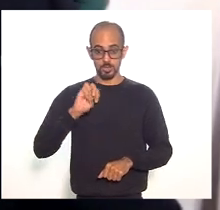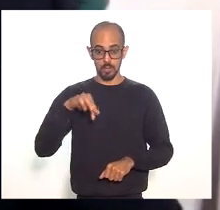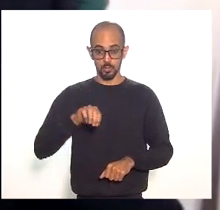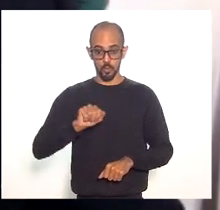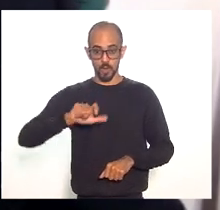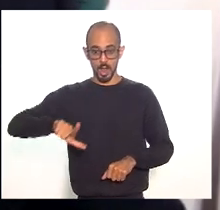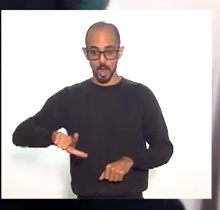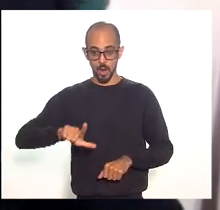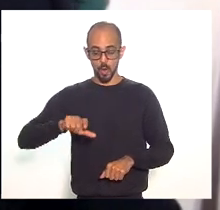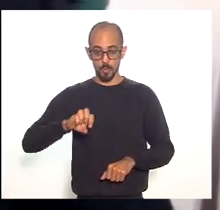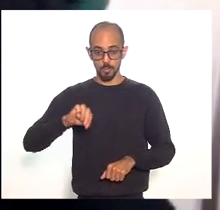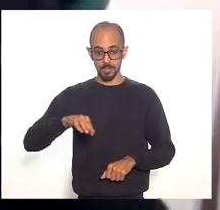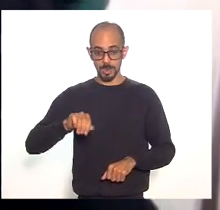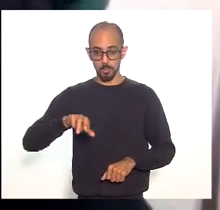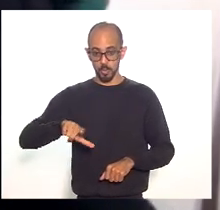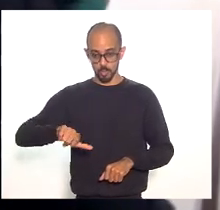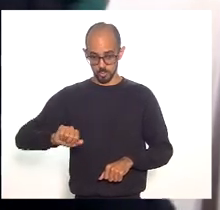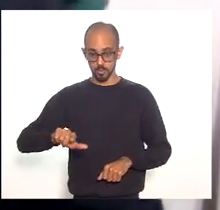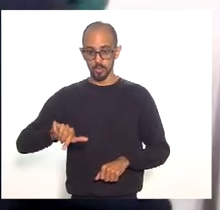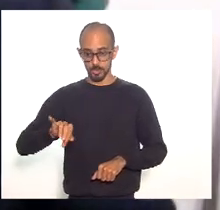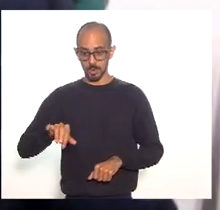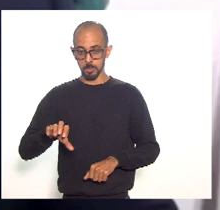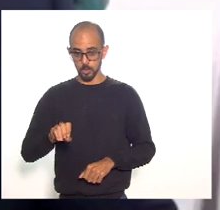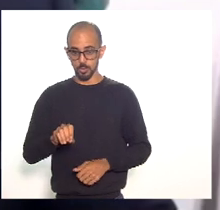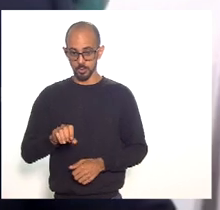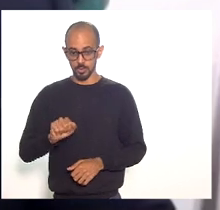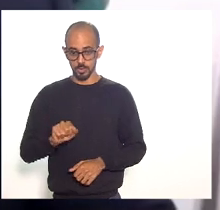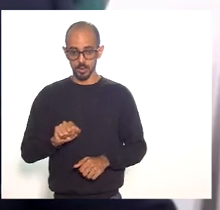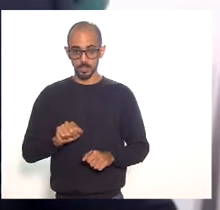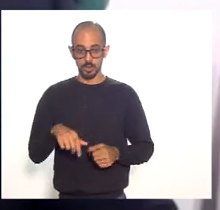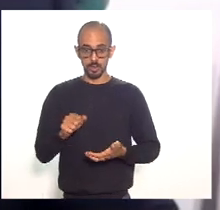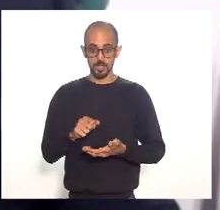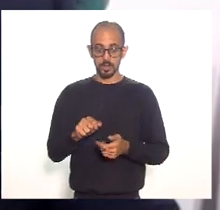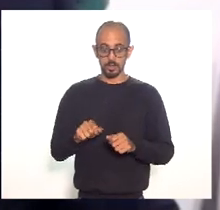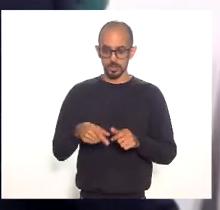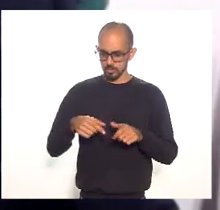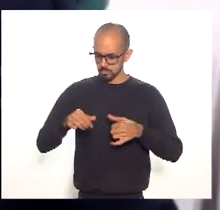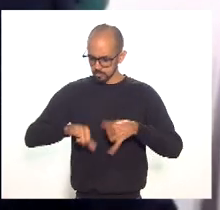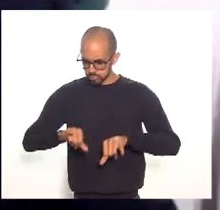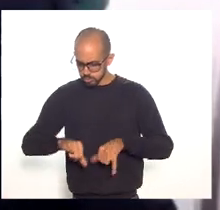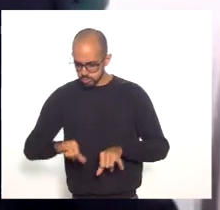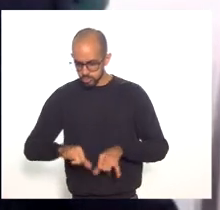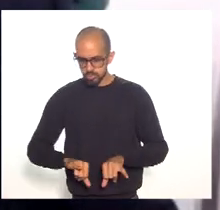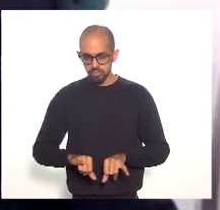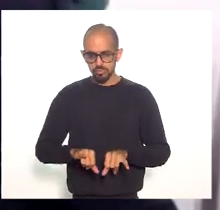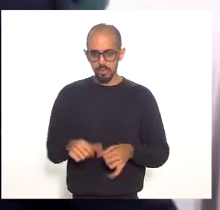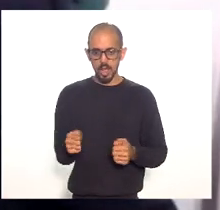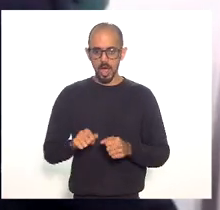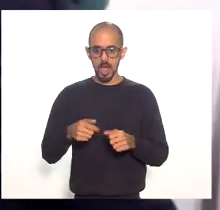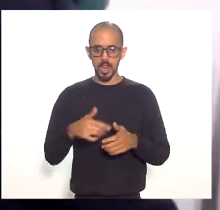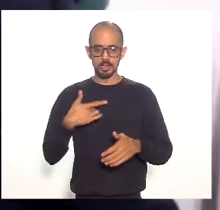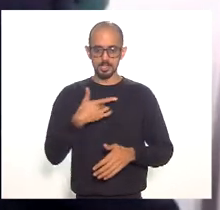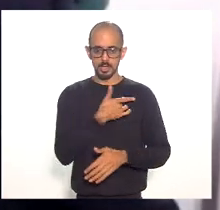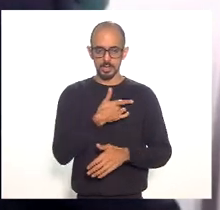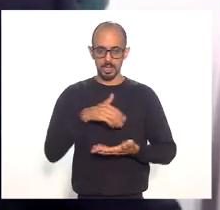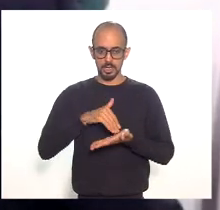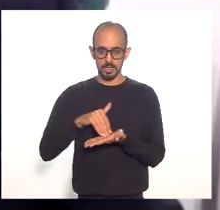Malafaia, que determina que laboratórios e análises clínicas informem a Secretaria Estadual de Saúde quando